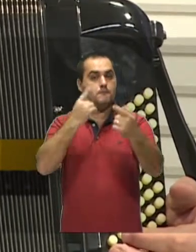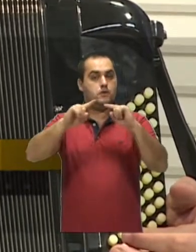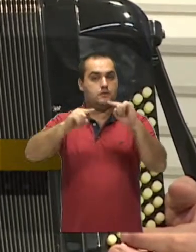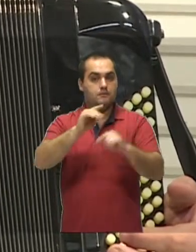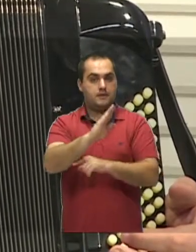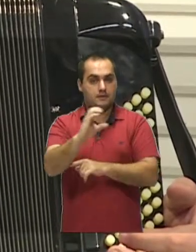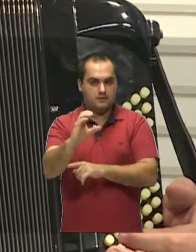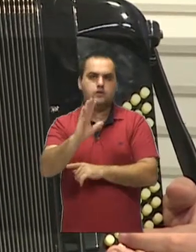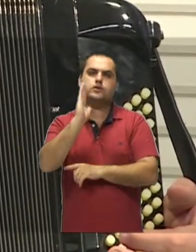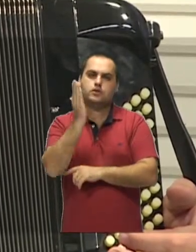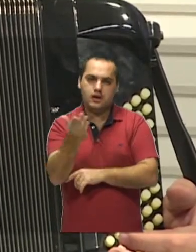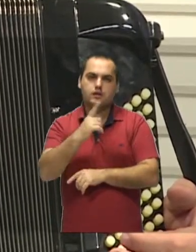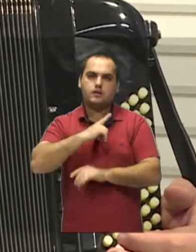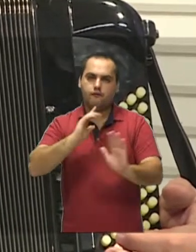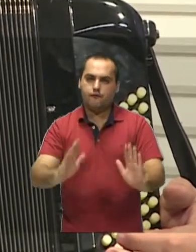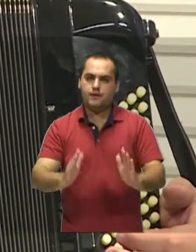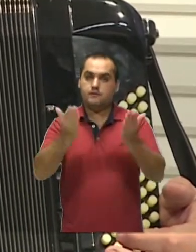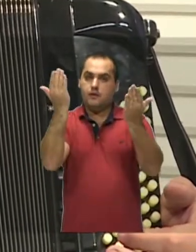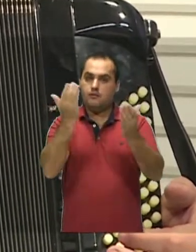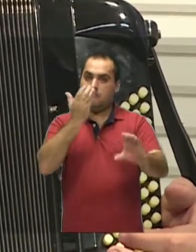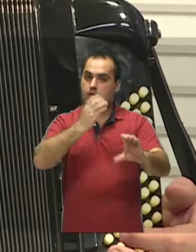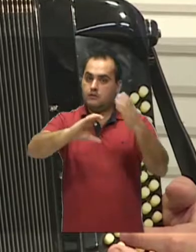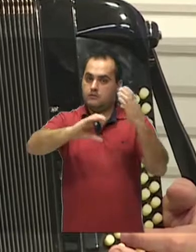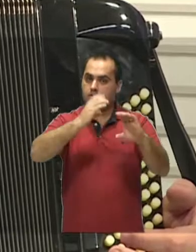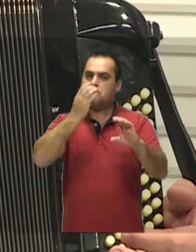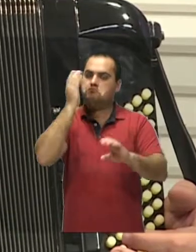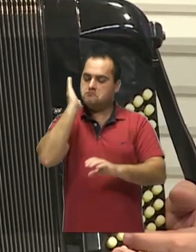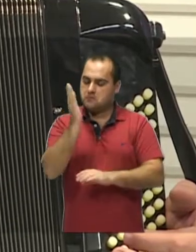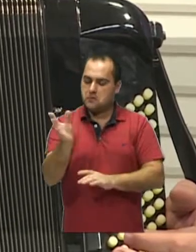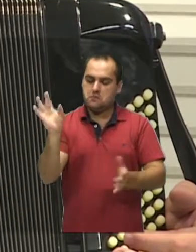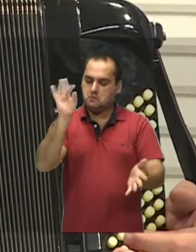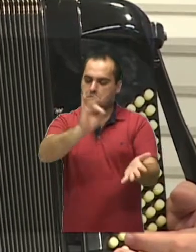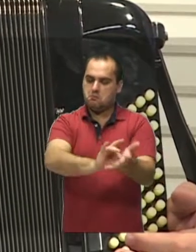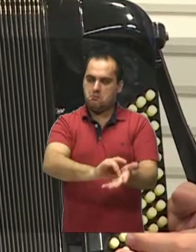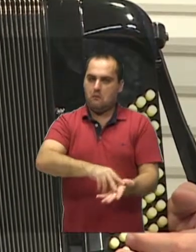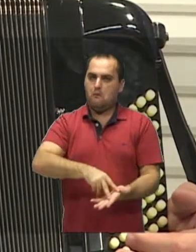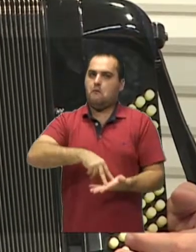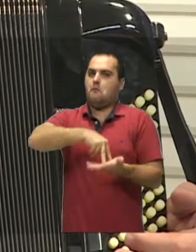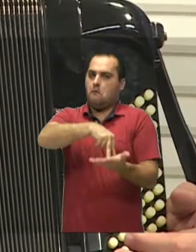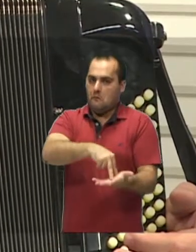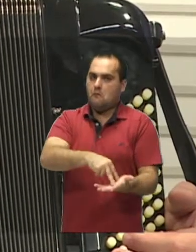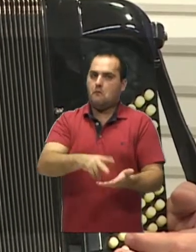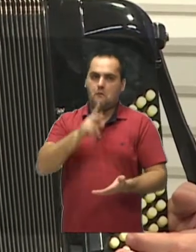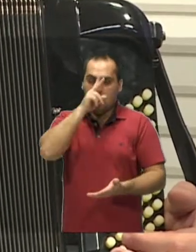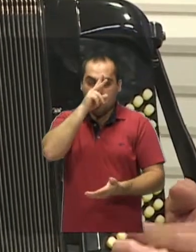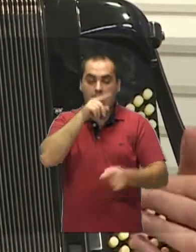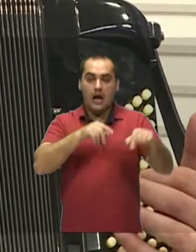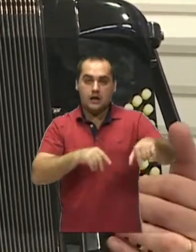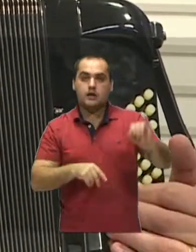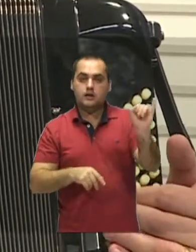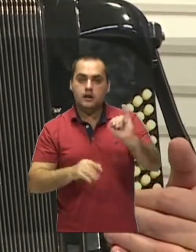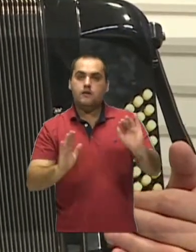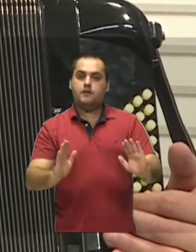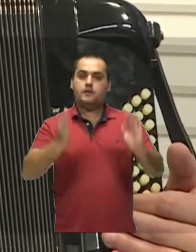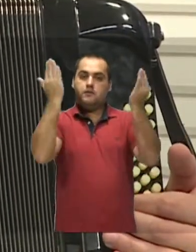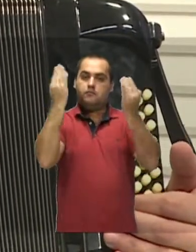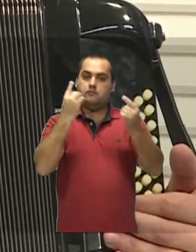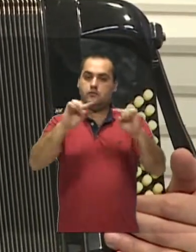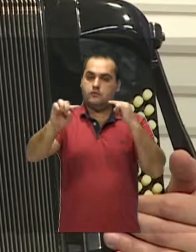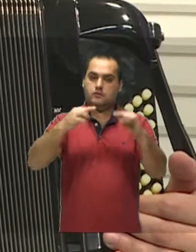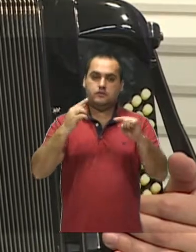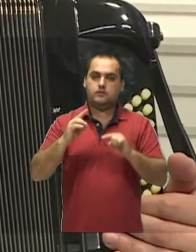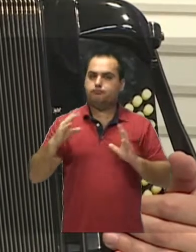tinha um Festival da Canção, que já é um festival bem estabelecido, né? Aqui em Itajaí temos o Festival de Música,